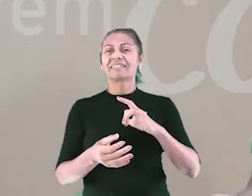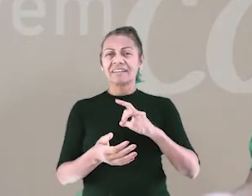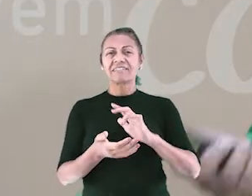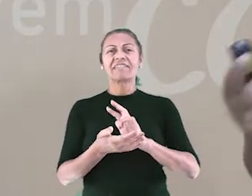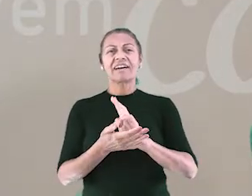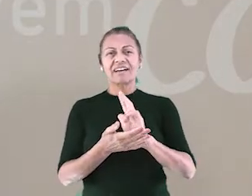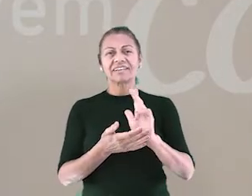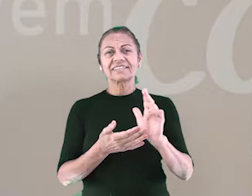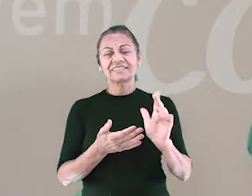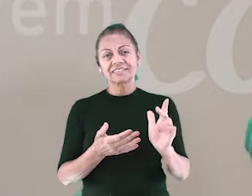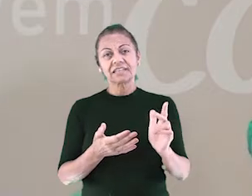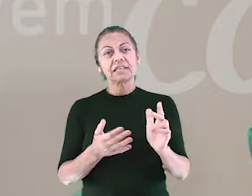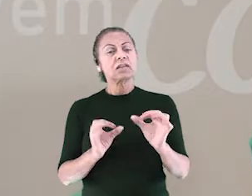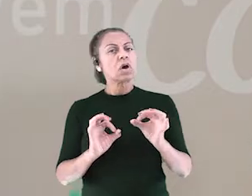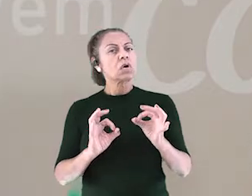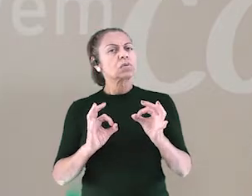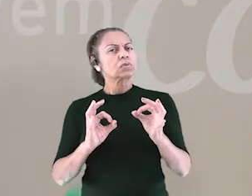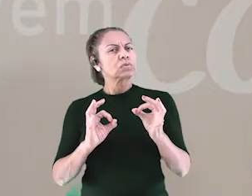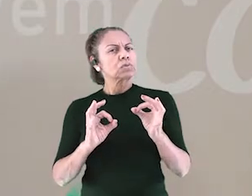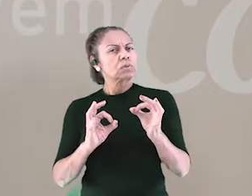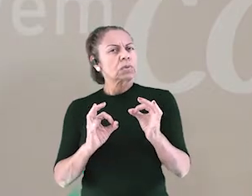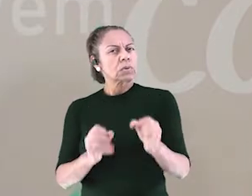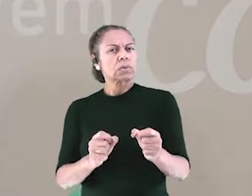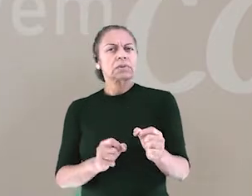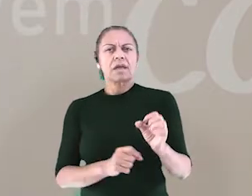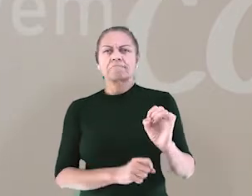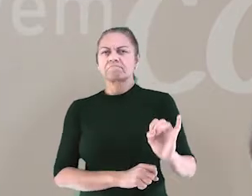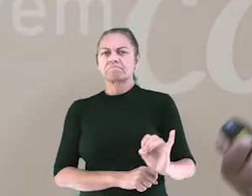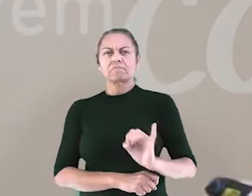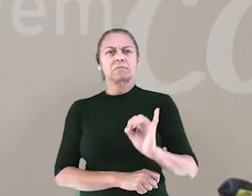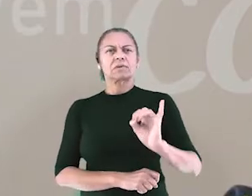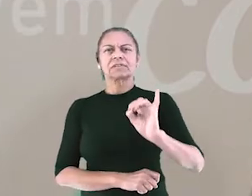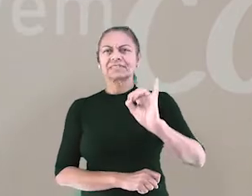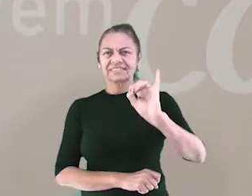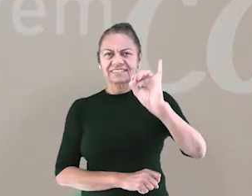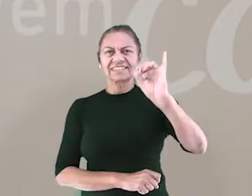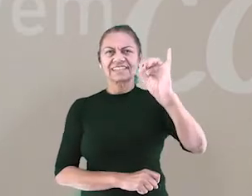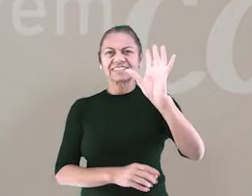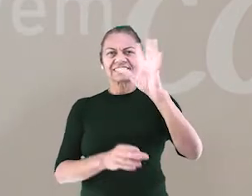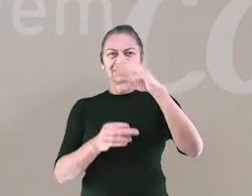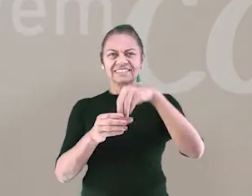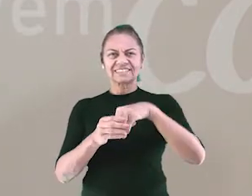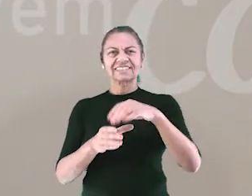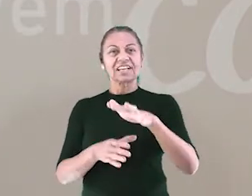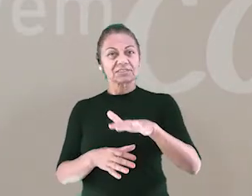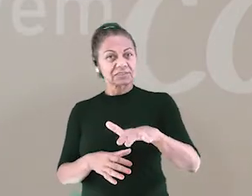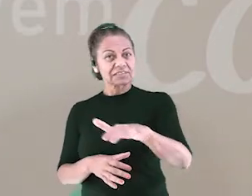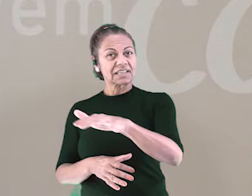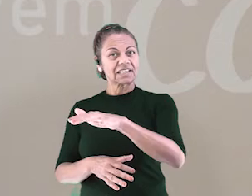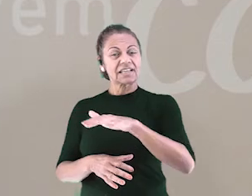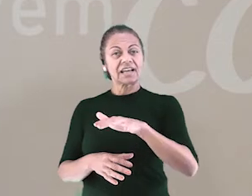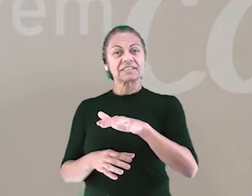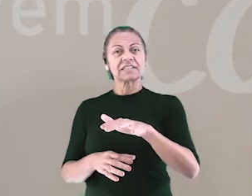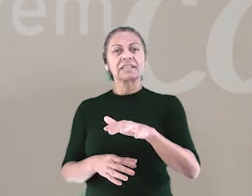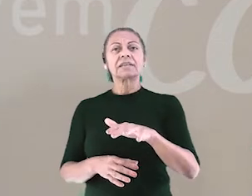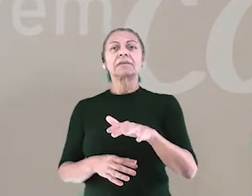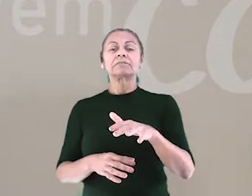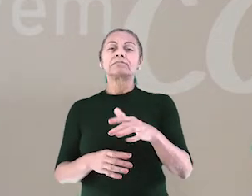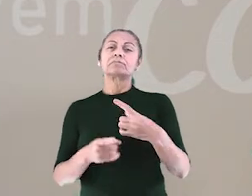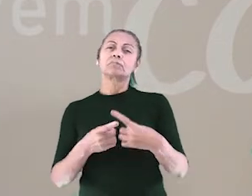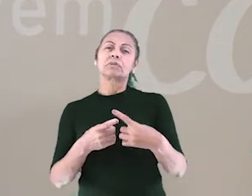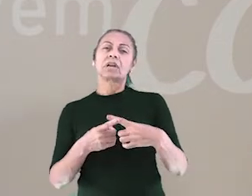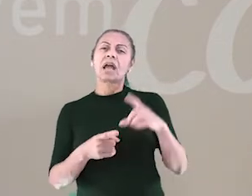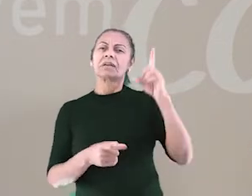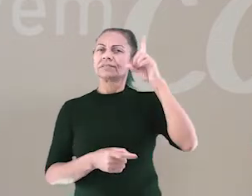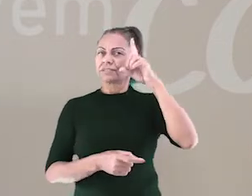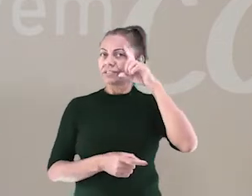horas. E todas essas profissões, e todas as que eu não citei, têm um papel muito importante na sociedade. Elas